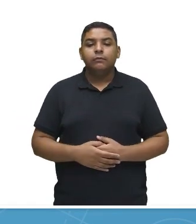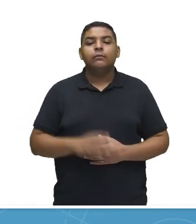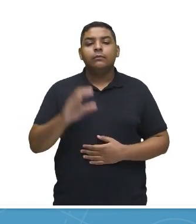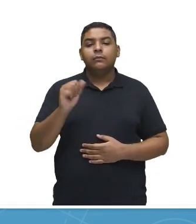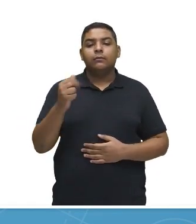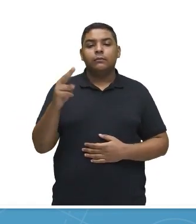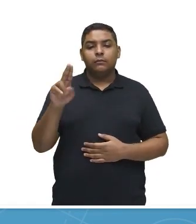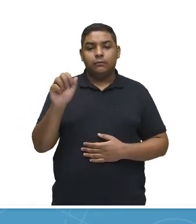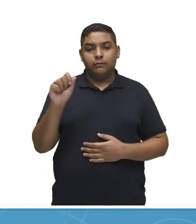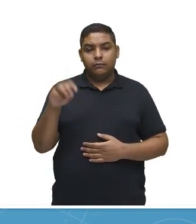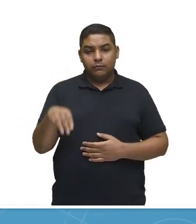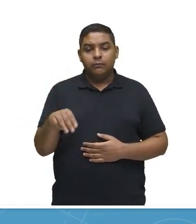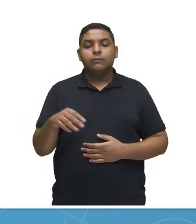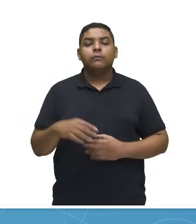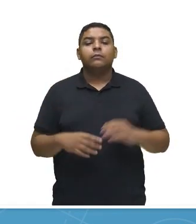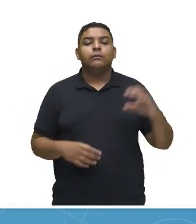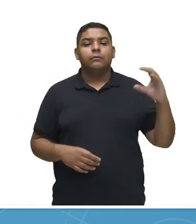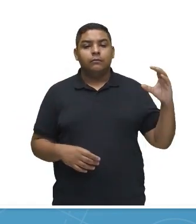C.